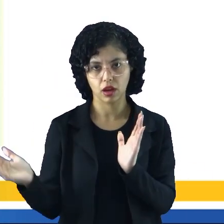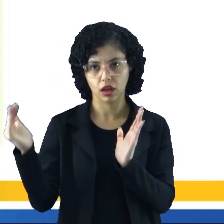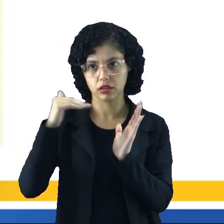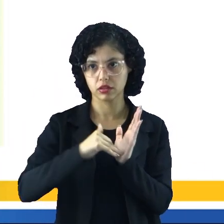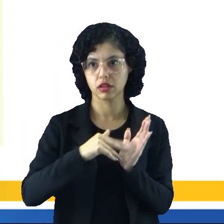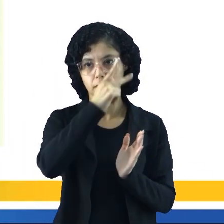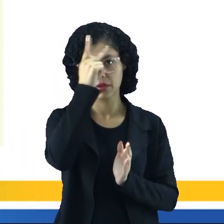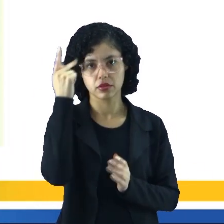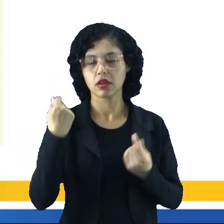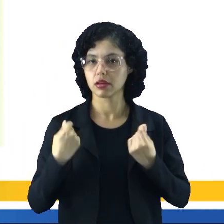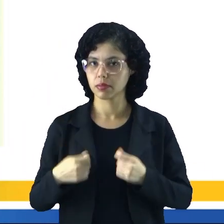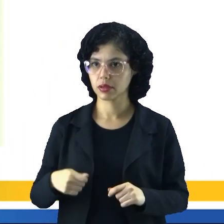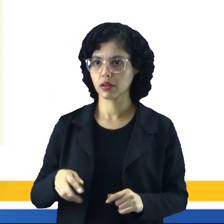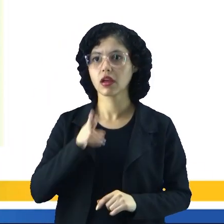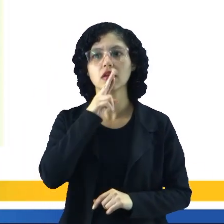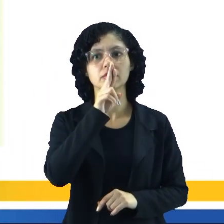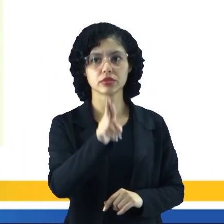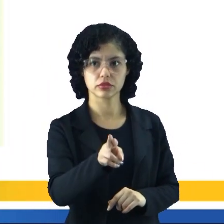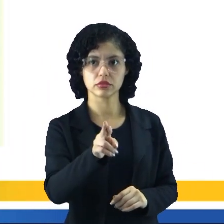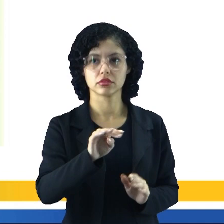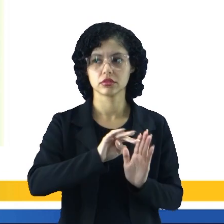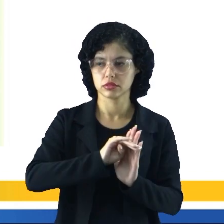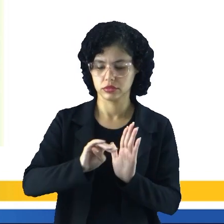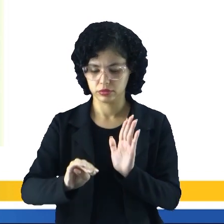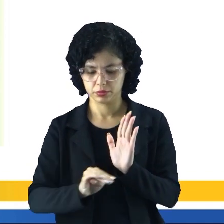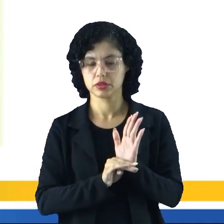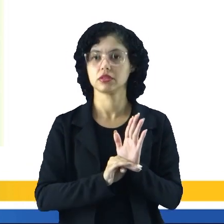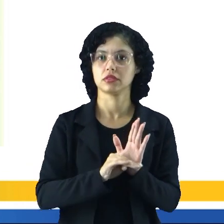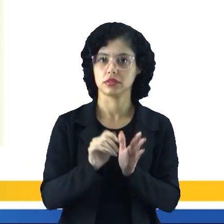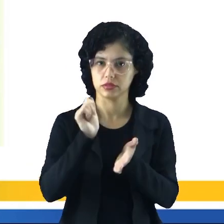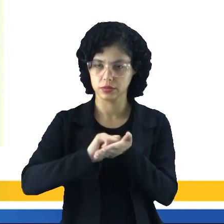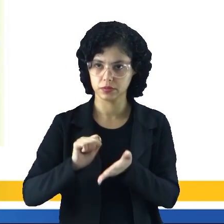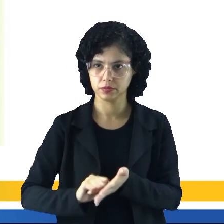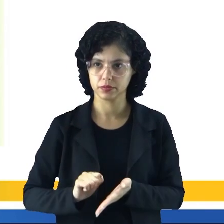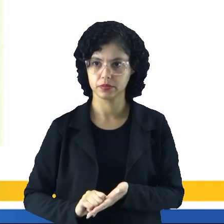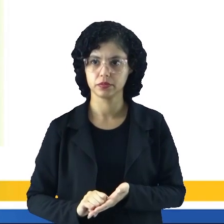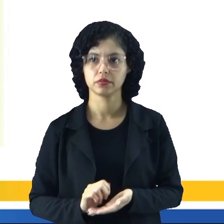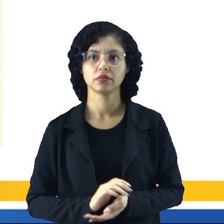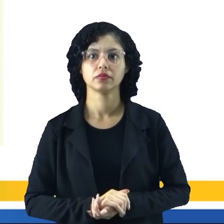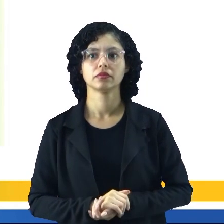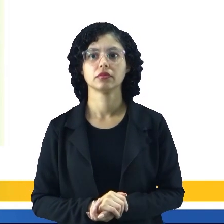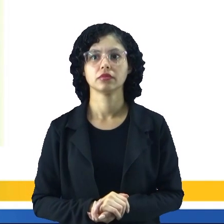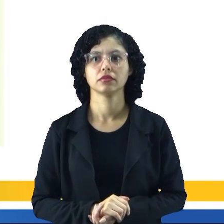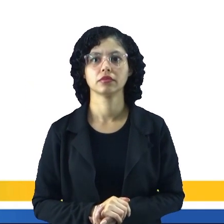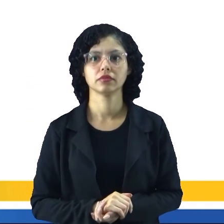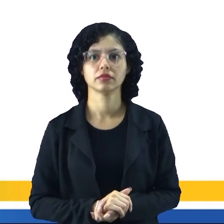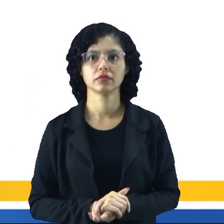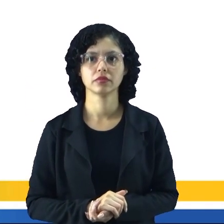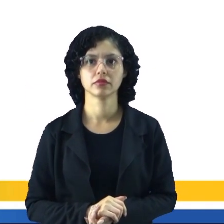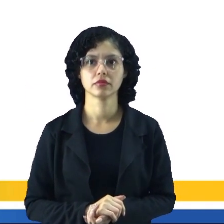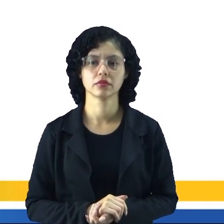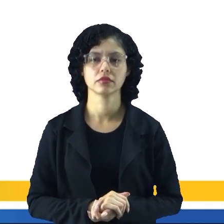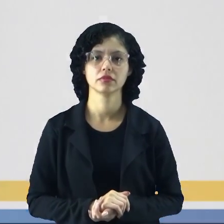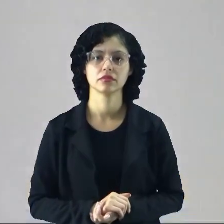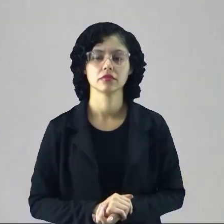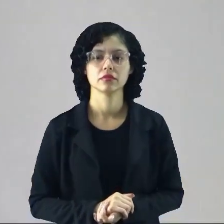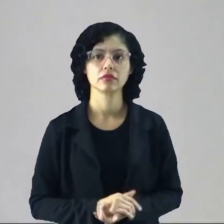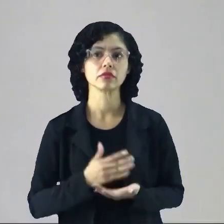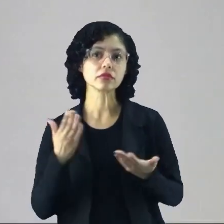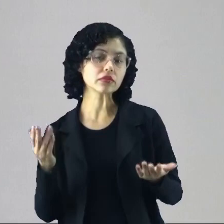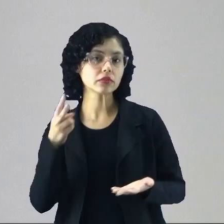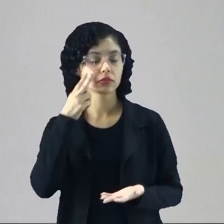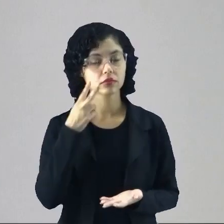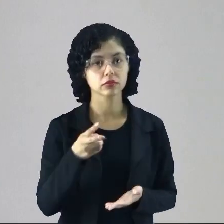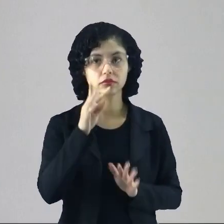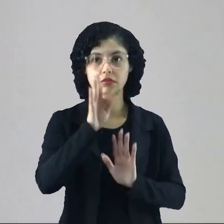o destinatário que respondia embaixo da mensagem vamos lá então